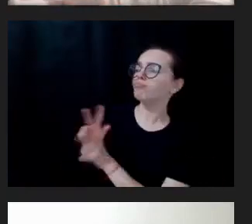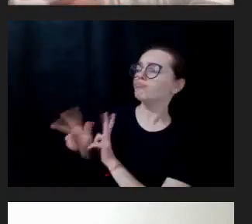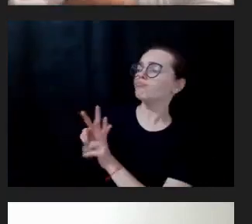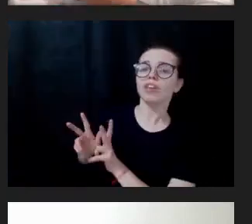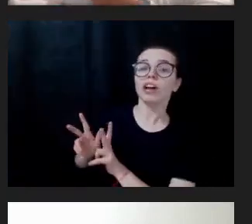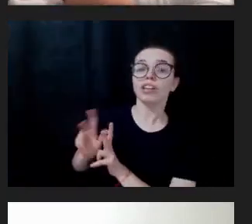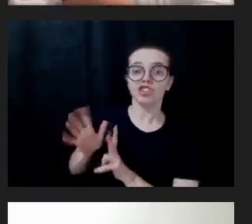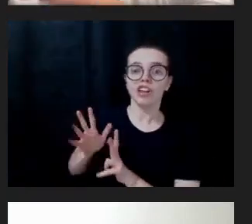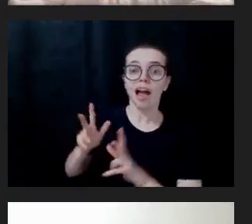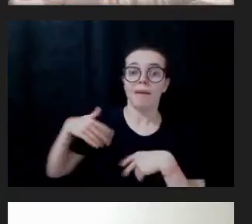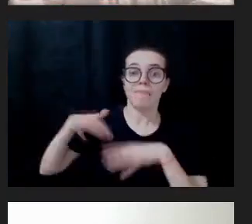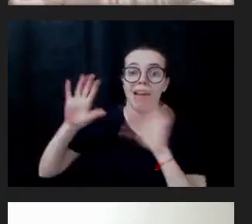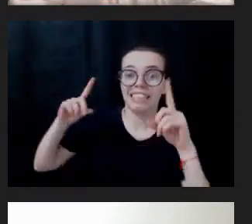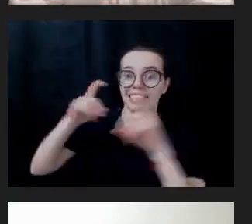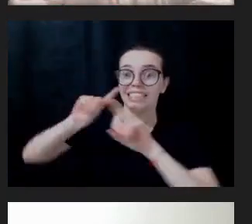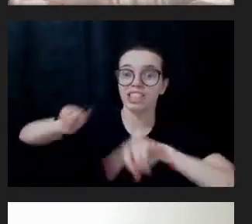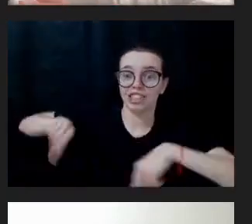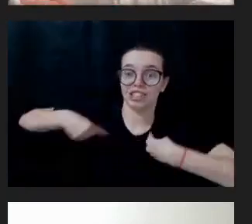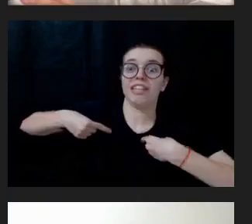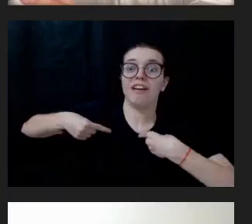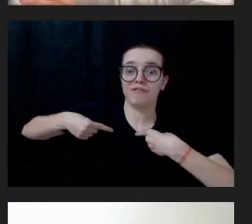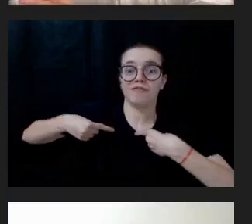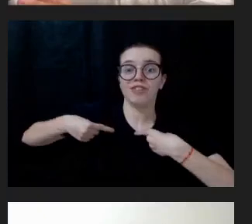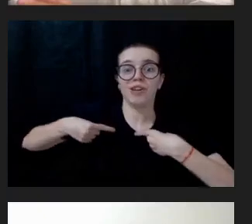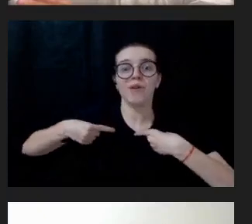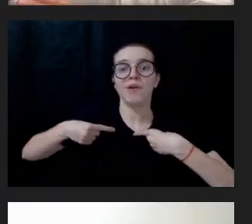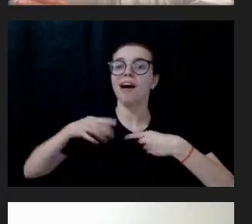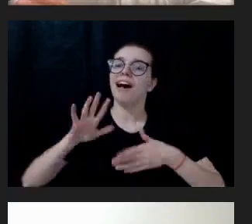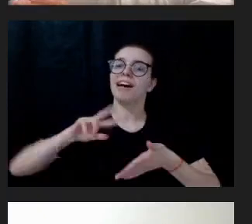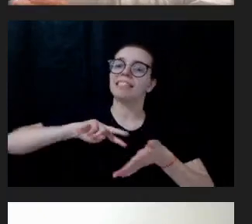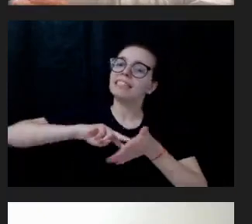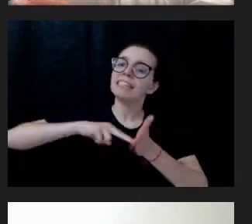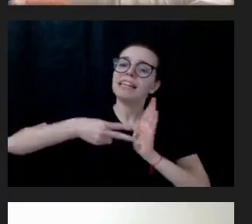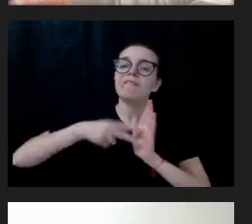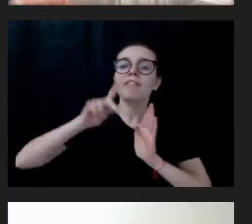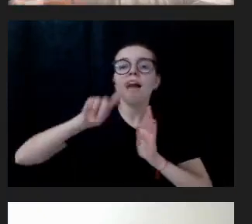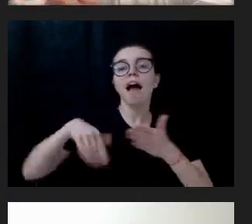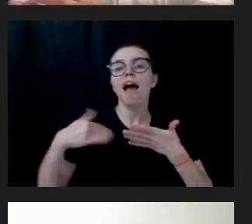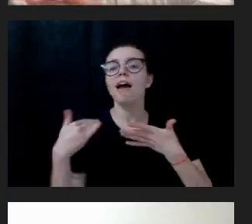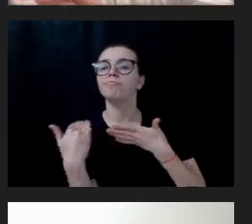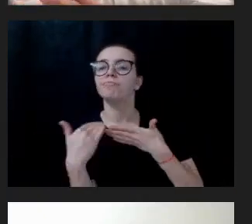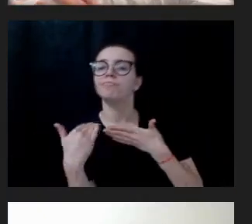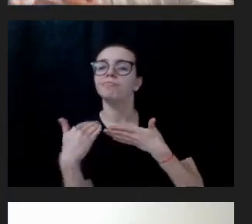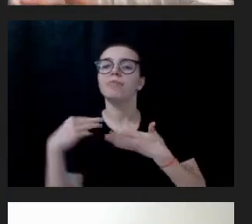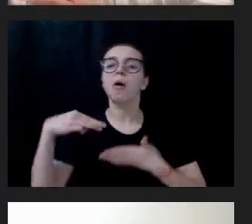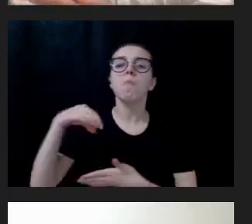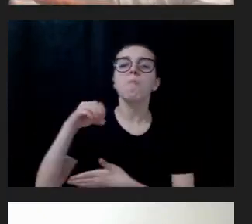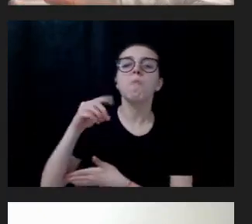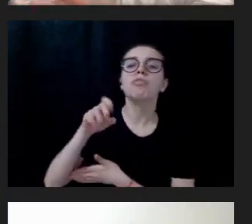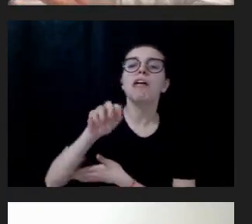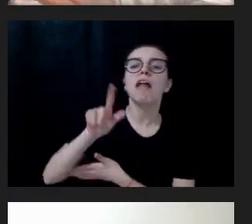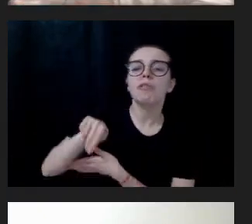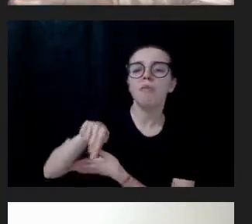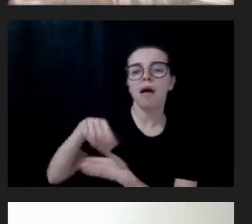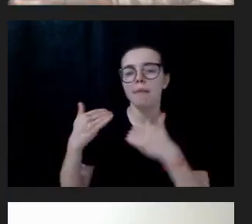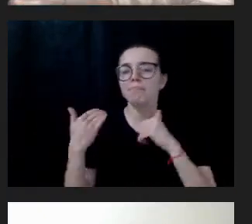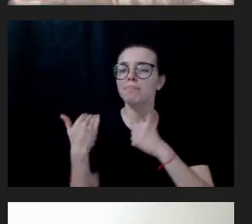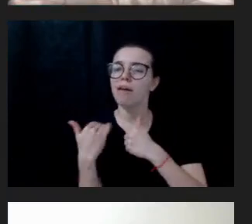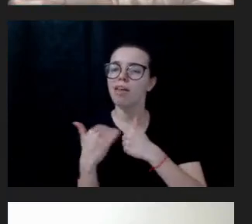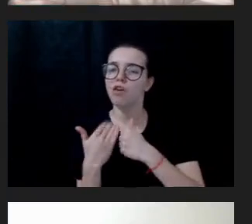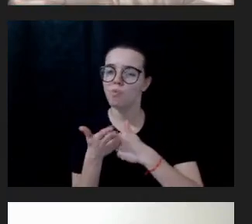já falo, mas isso já é um exercício moderado. Então, assim, andar dentro do shopping é um exercício